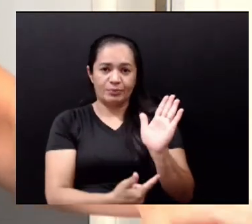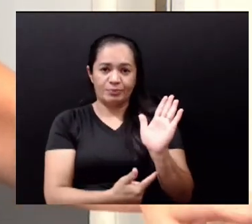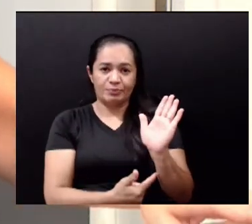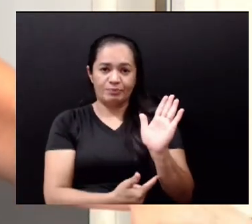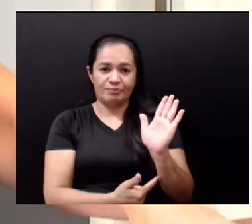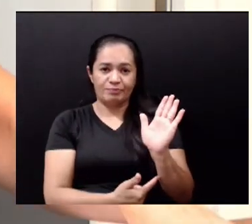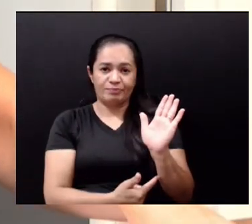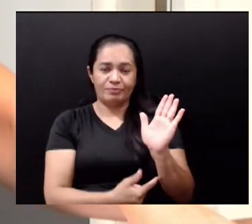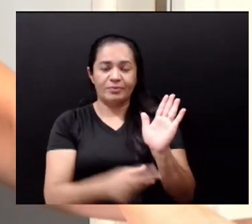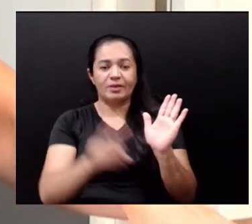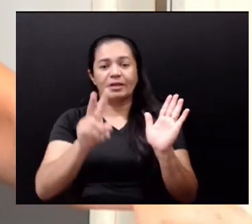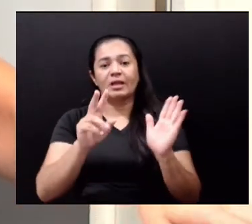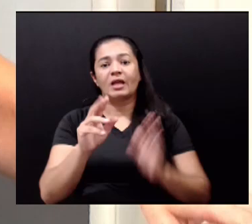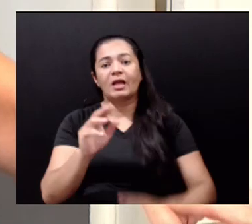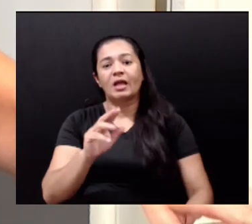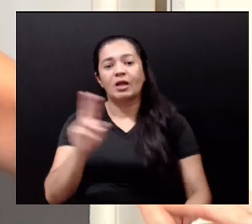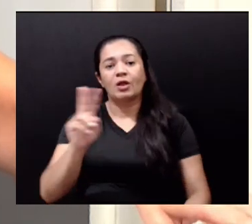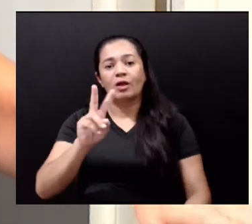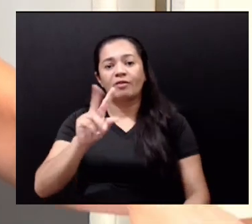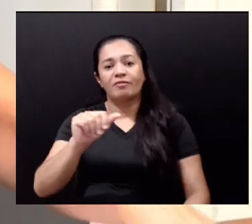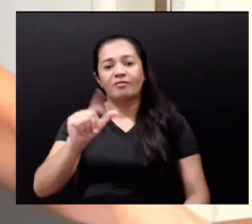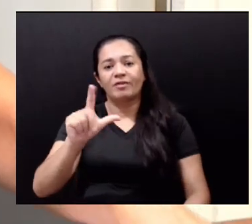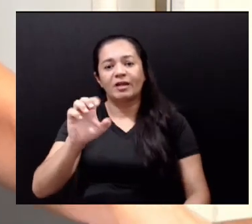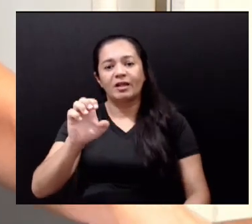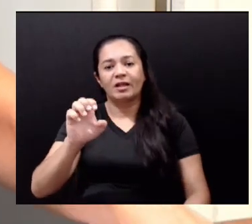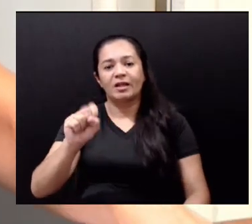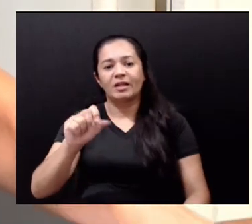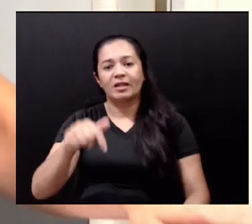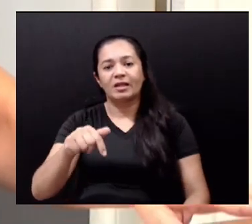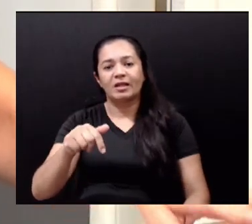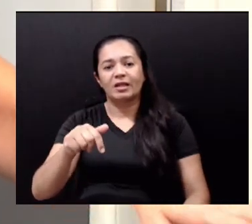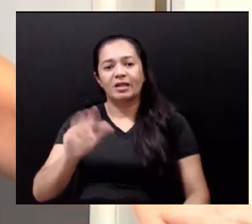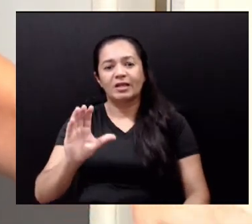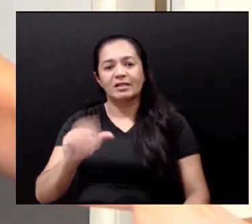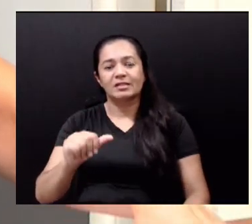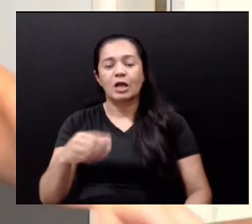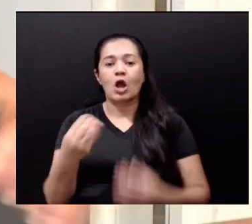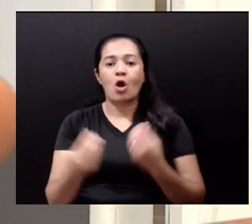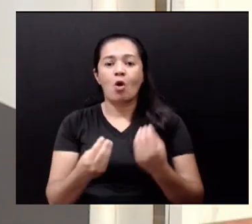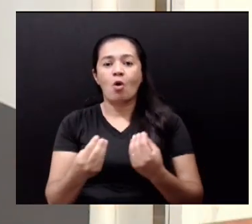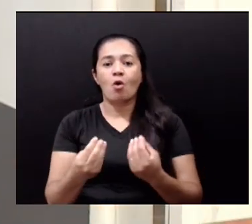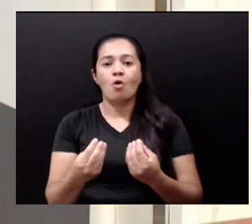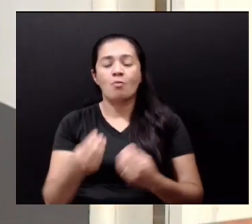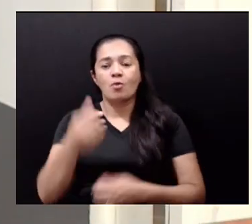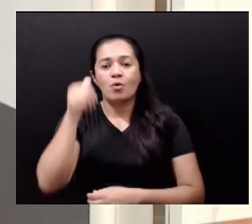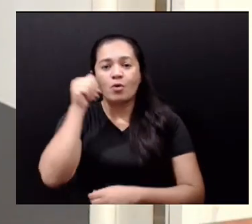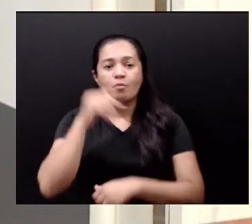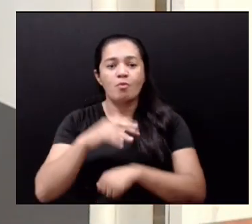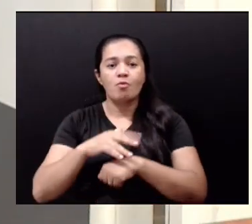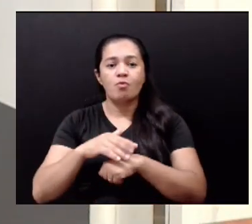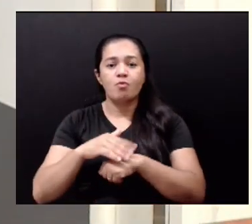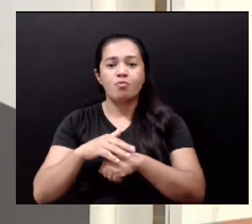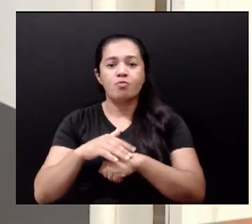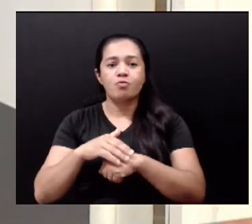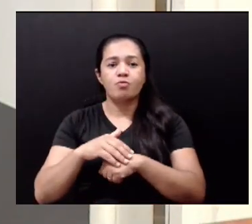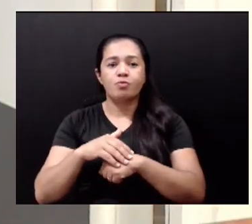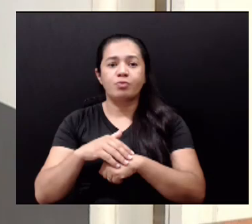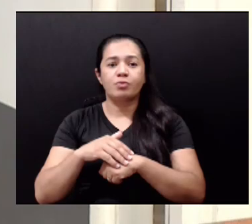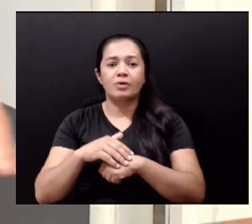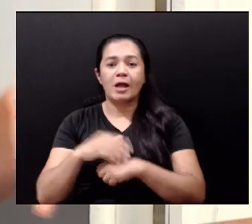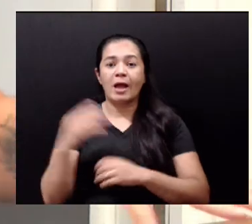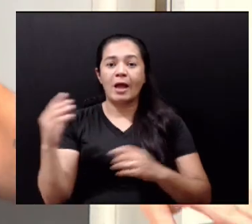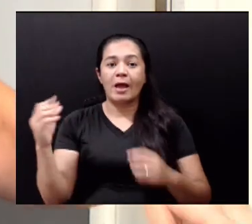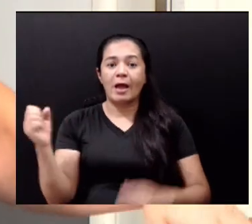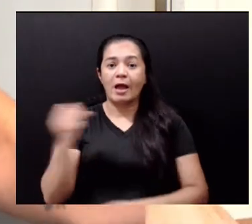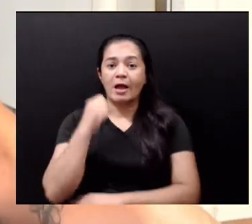ela fala sobre como o adoecimento das mulheres ele é gendrado, né? Então,